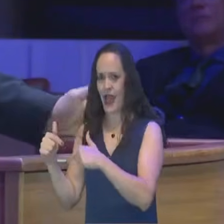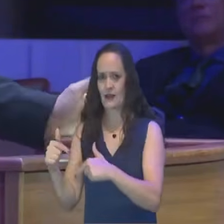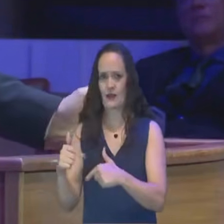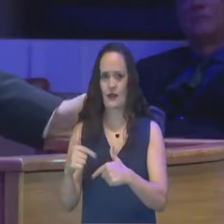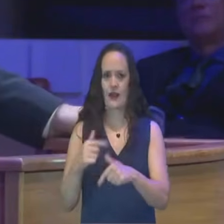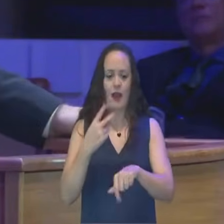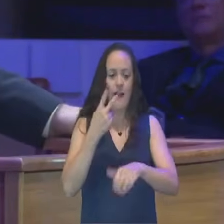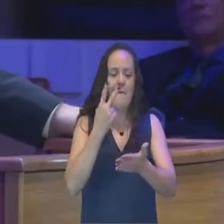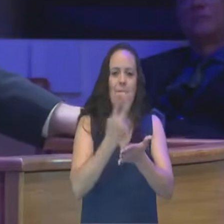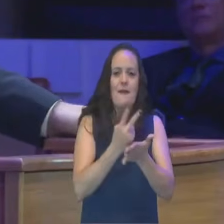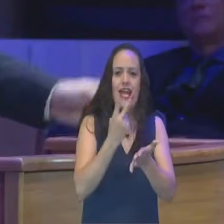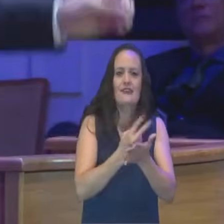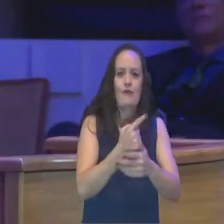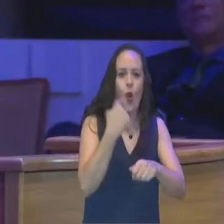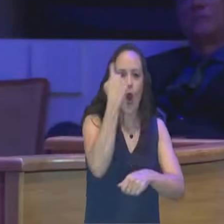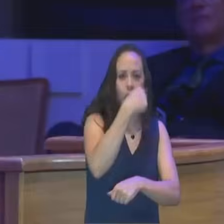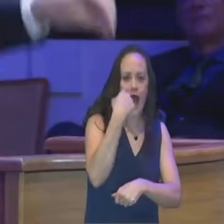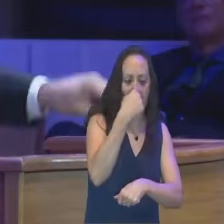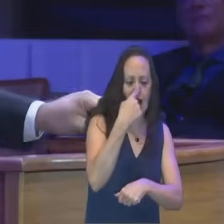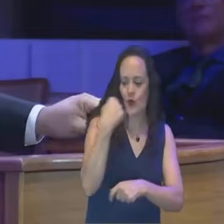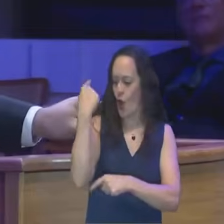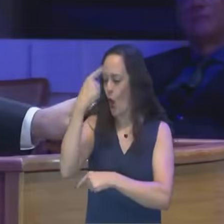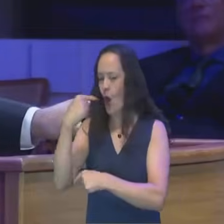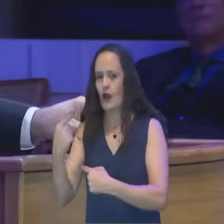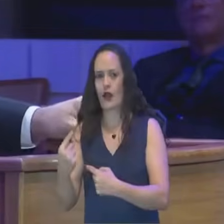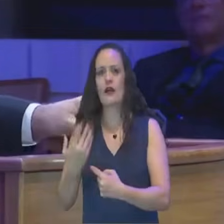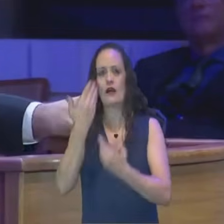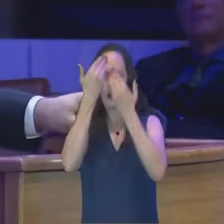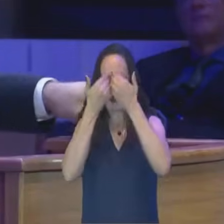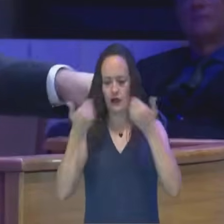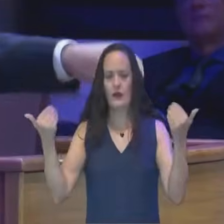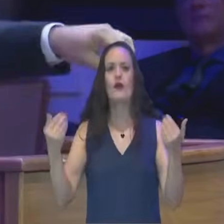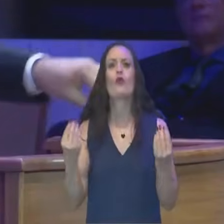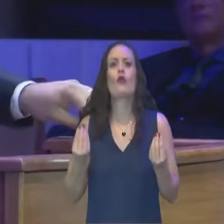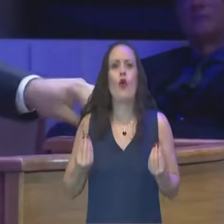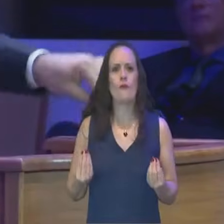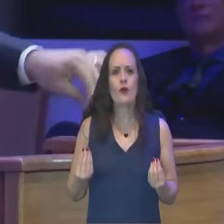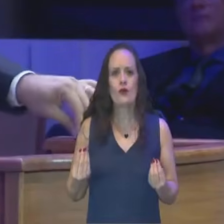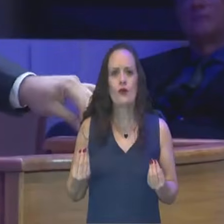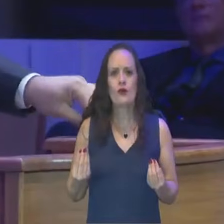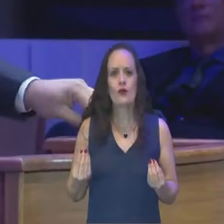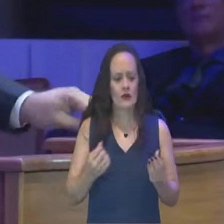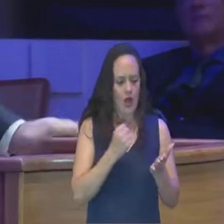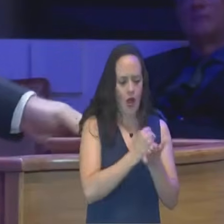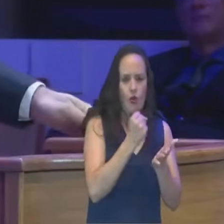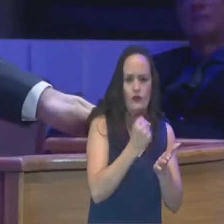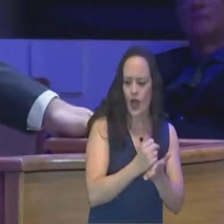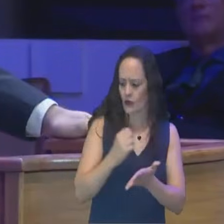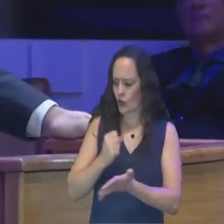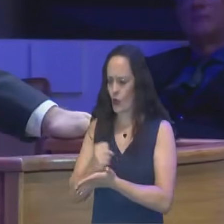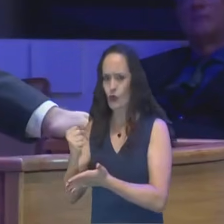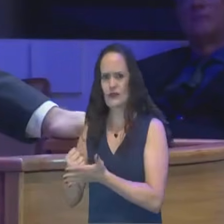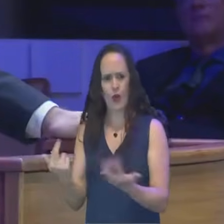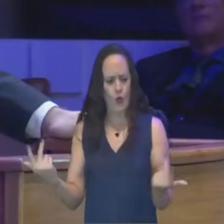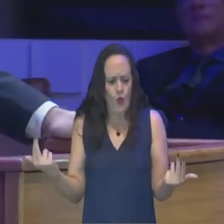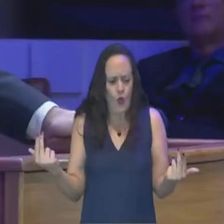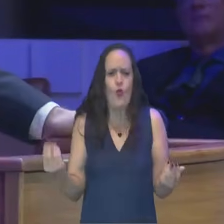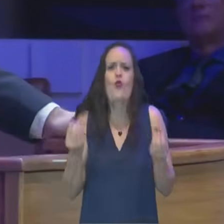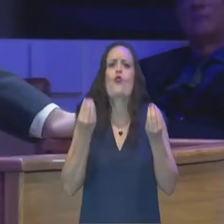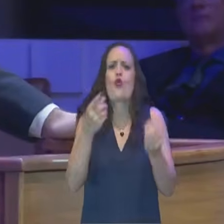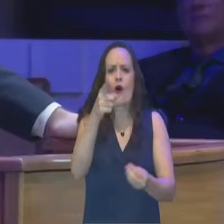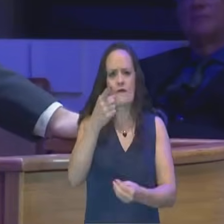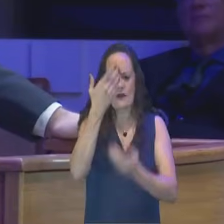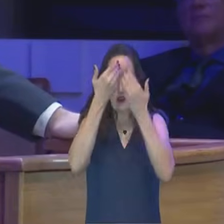horária, o mesmo horário, no mesmo ramo e contratos de confidencialidade.